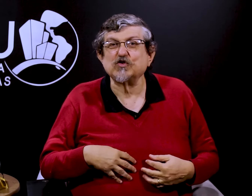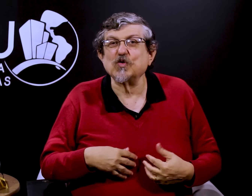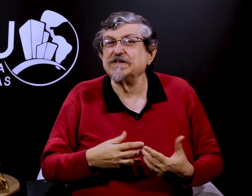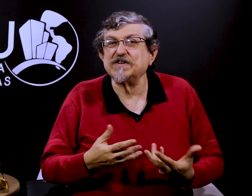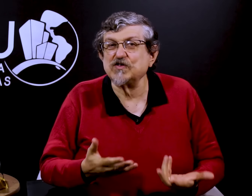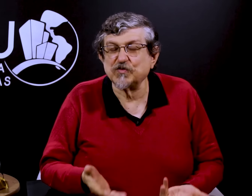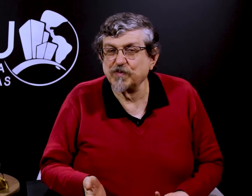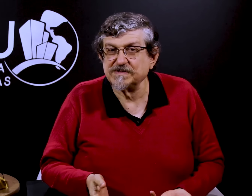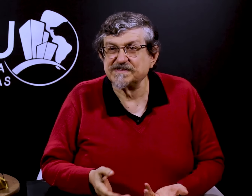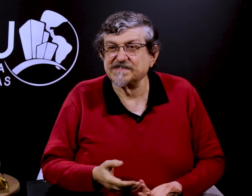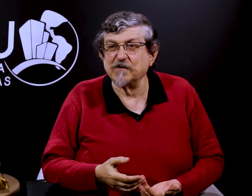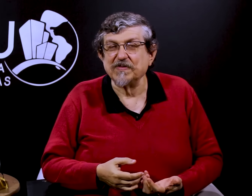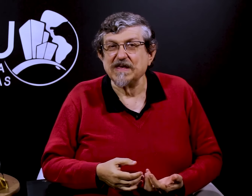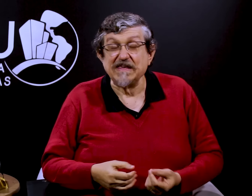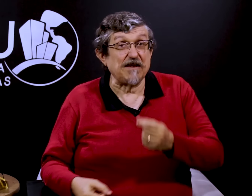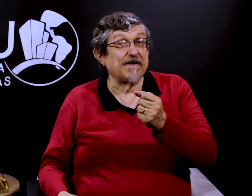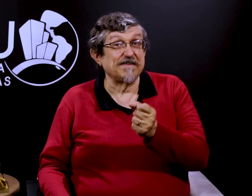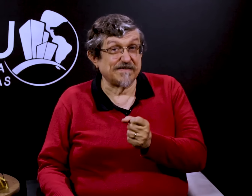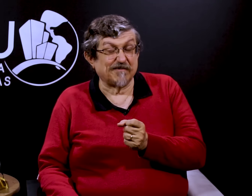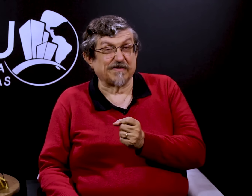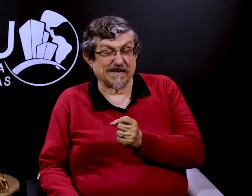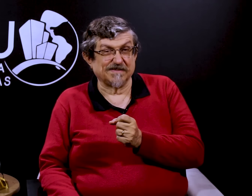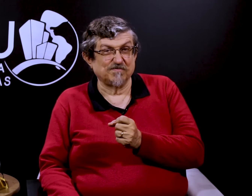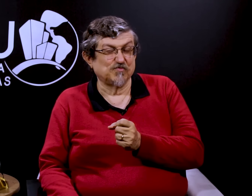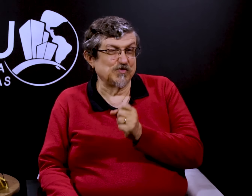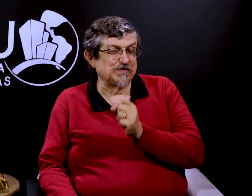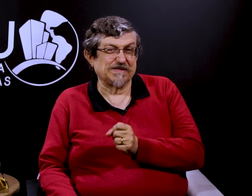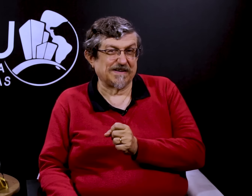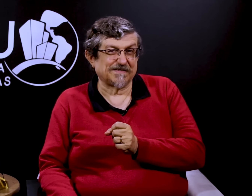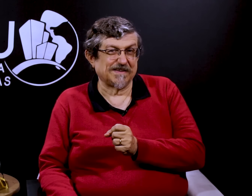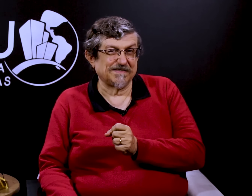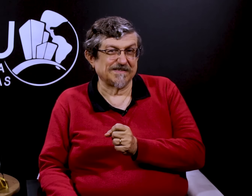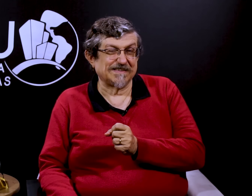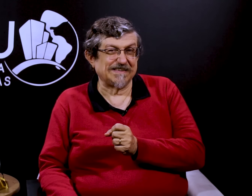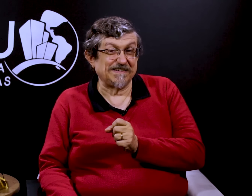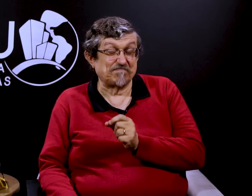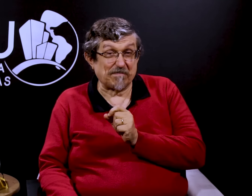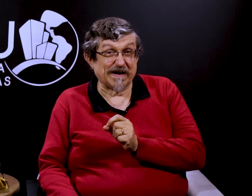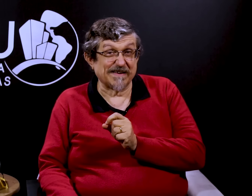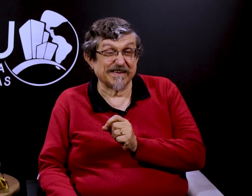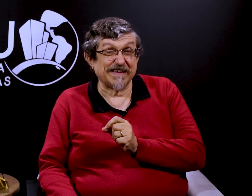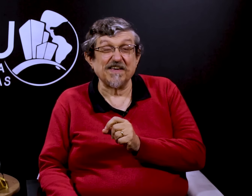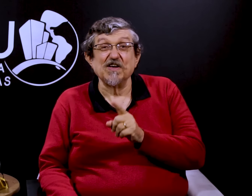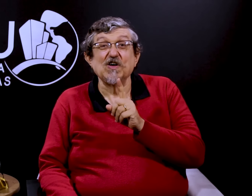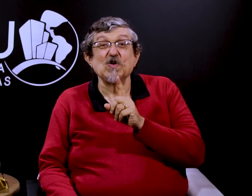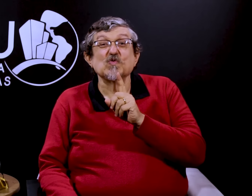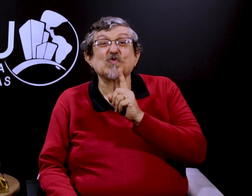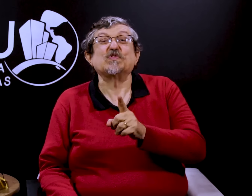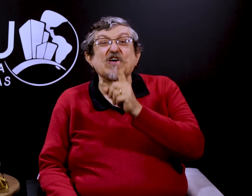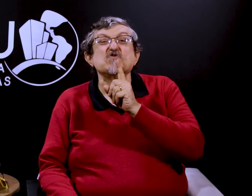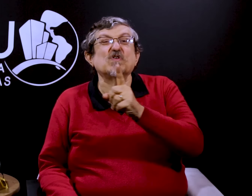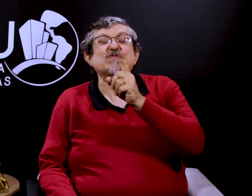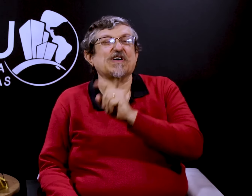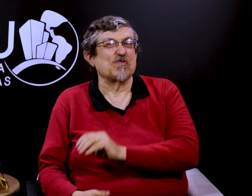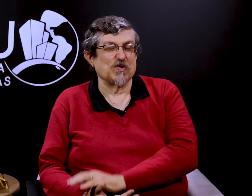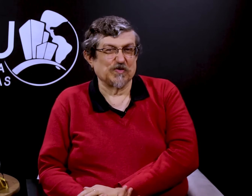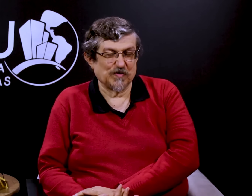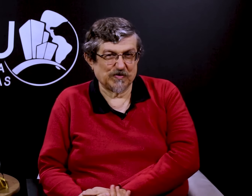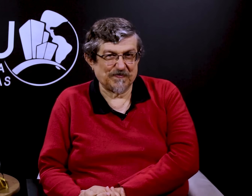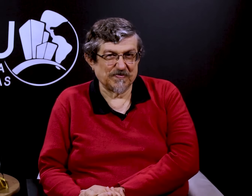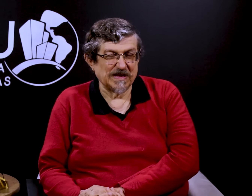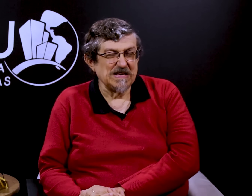tem toda a disposição, e ele vai dizer a frase muito interessante que aparece aqui: o Senhor será